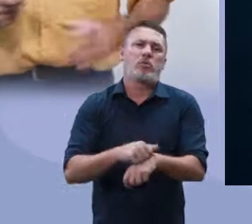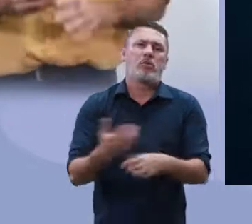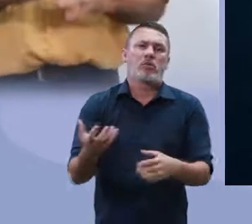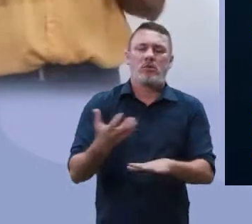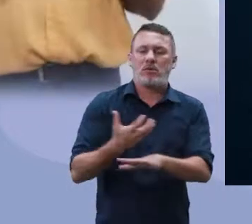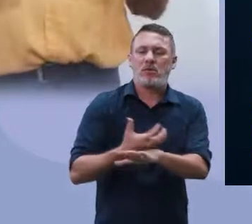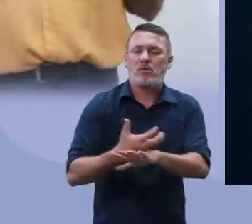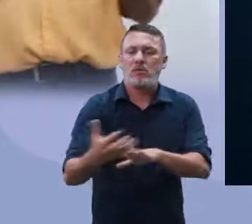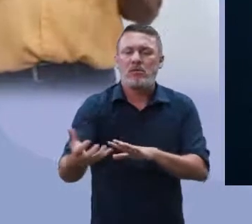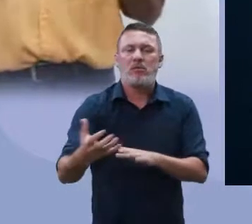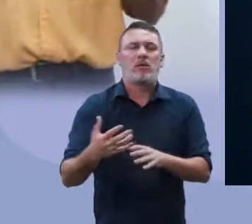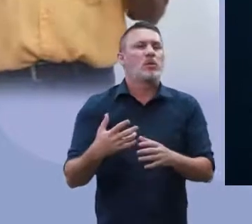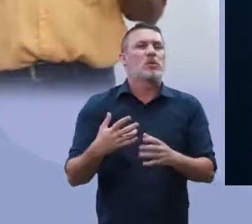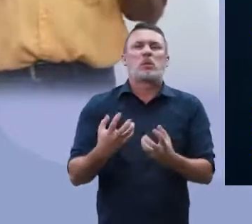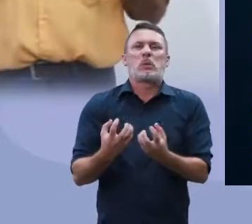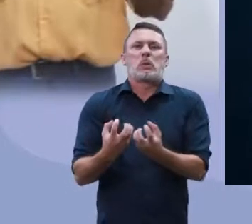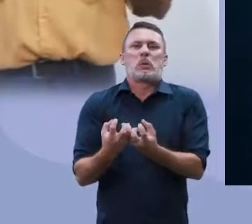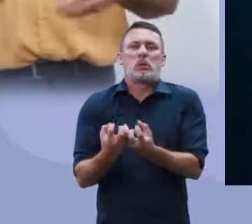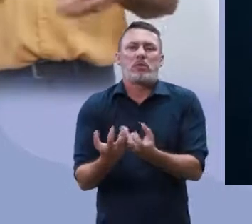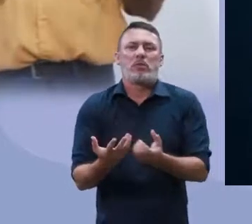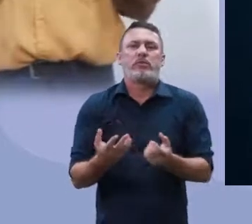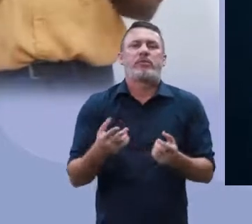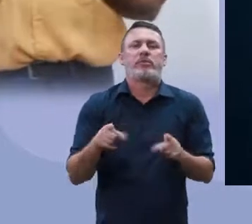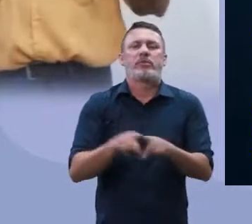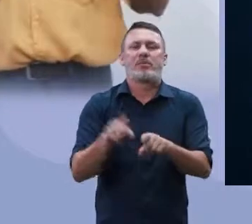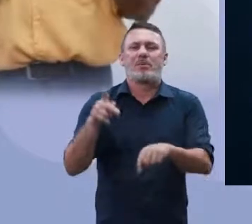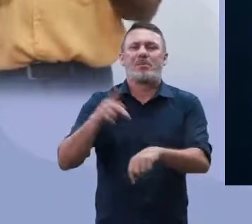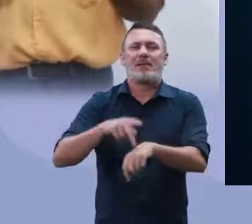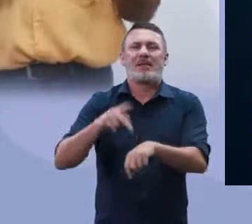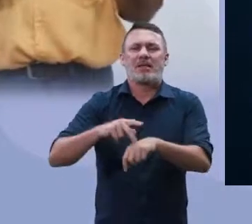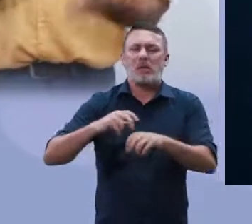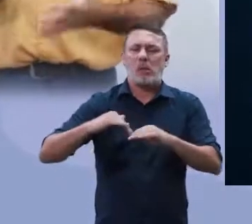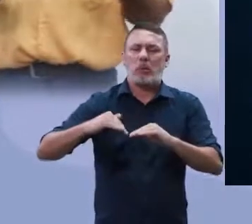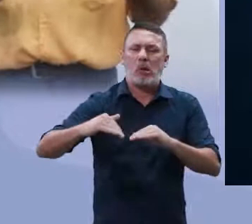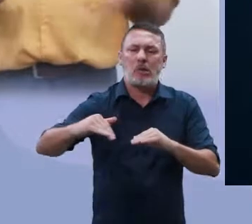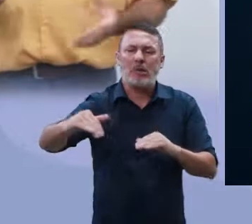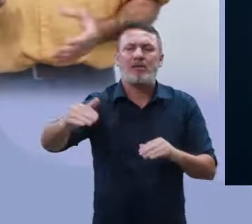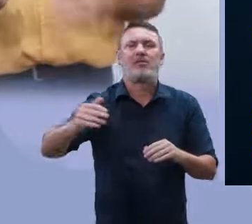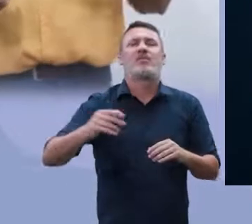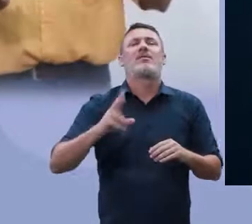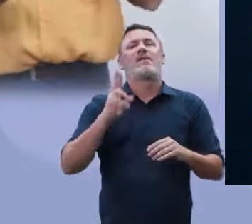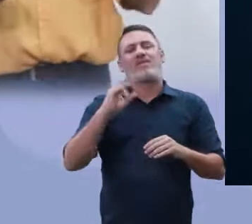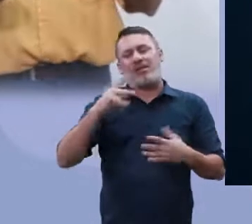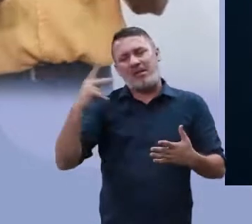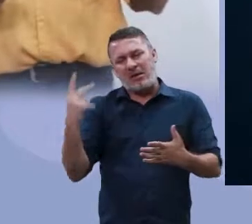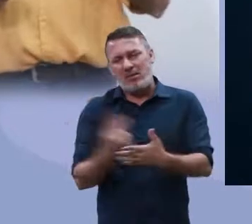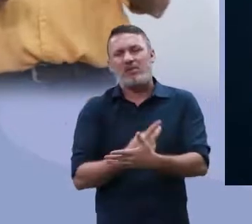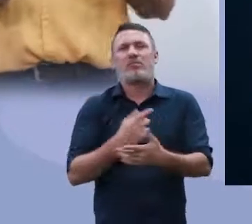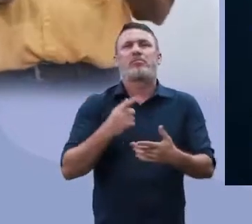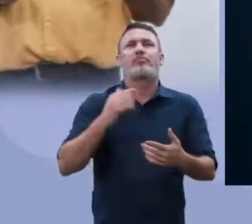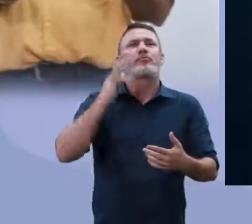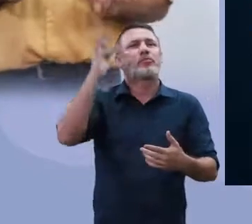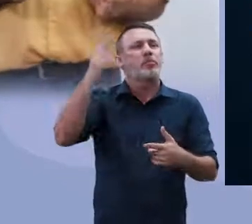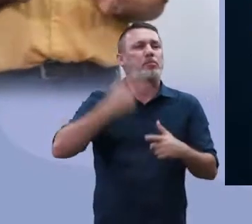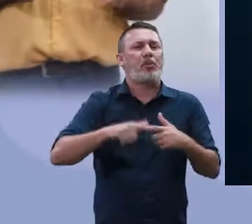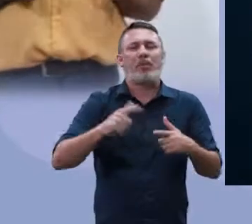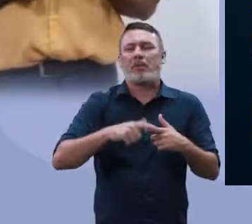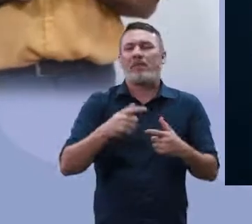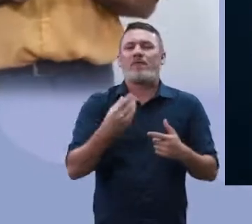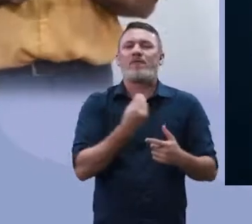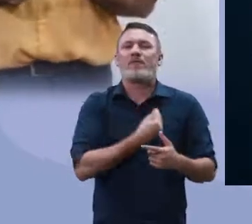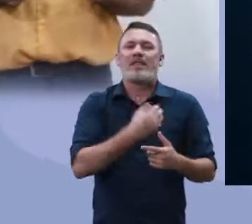com a erosão, e aí é quando você vai ter uma degradação assustadora do ambiente e uma perda muito grande